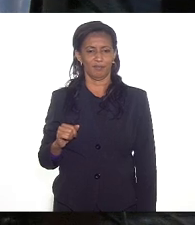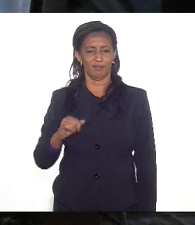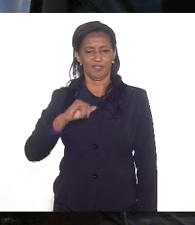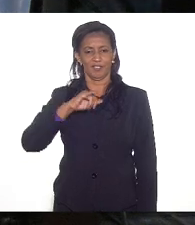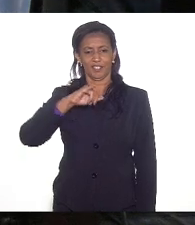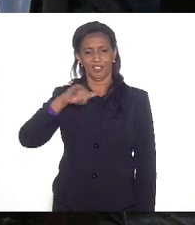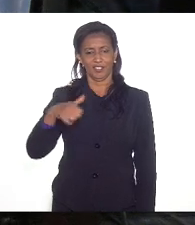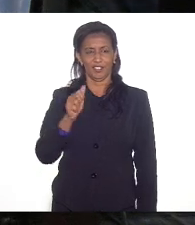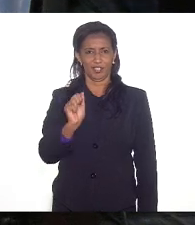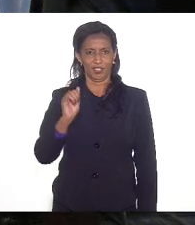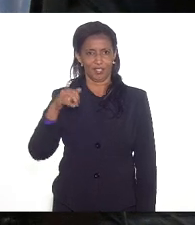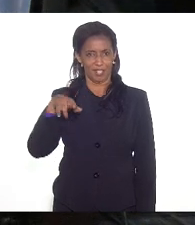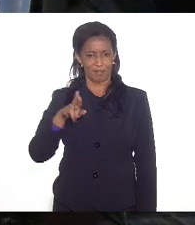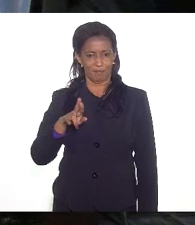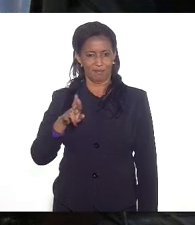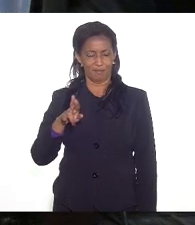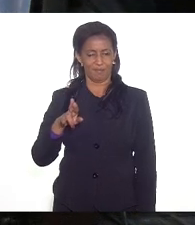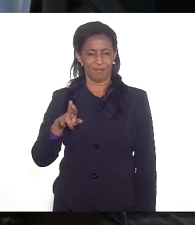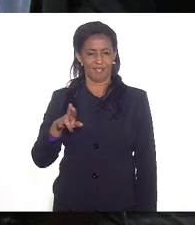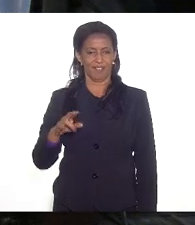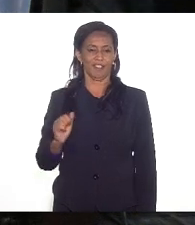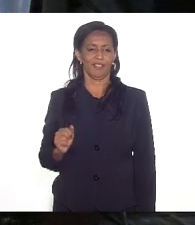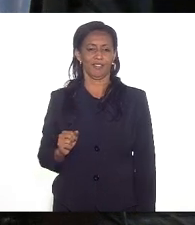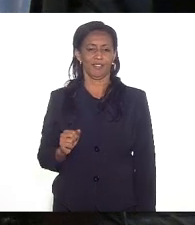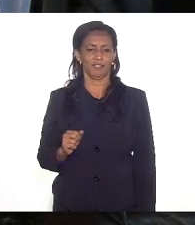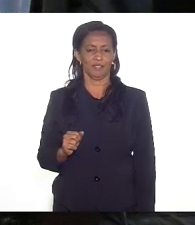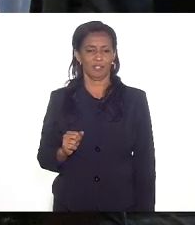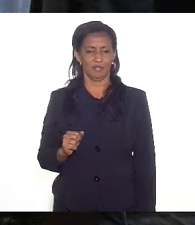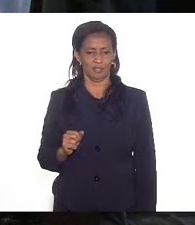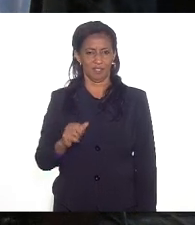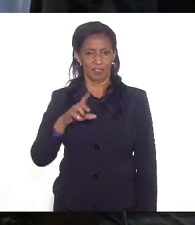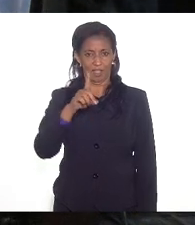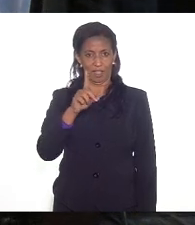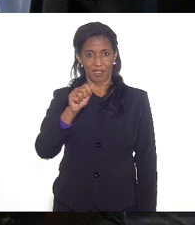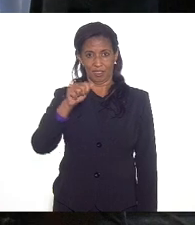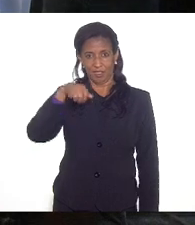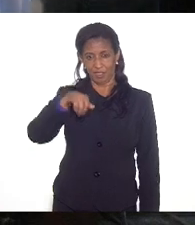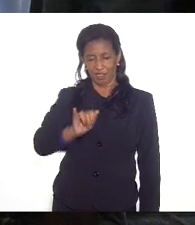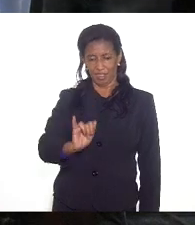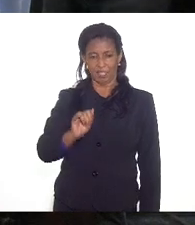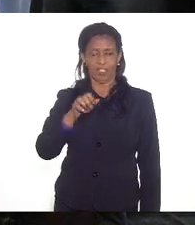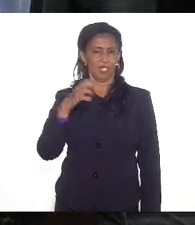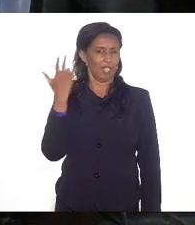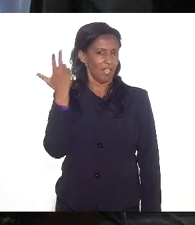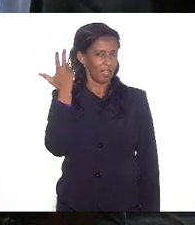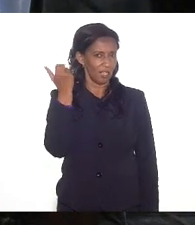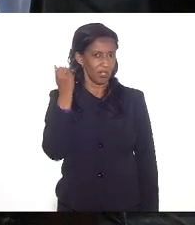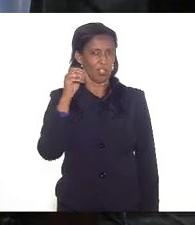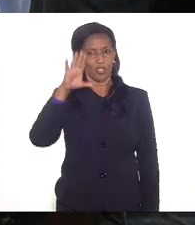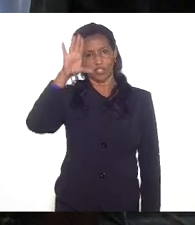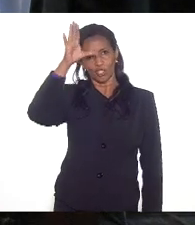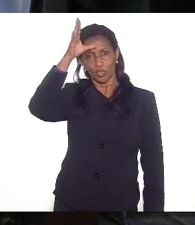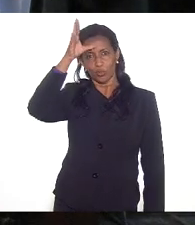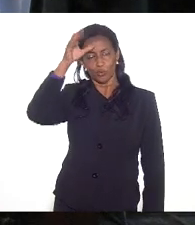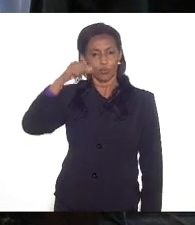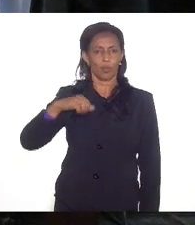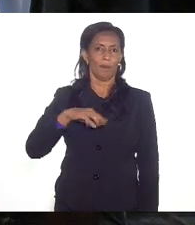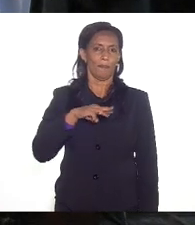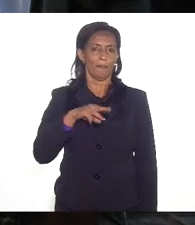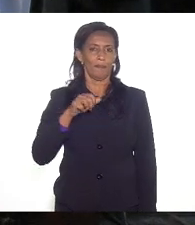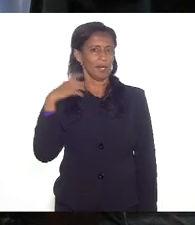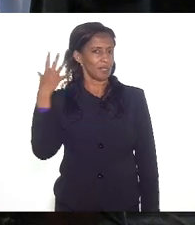o exame já me pega o animal cedo ele amar foi o primeiro tia Ju